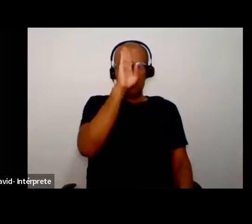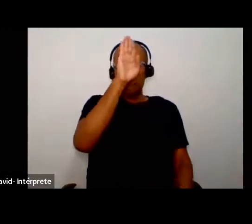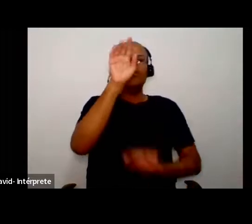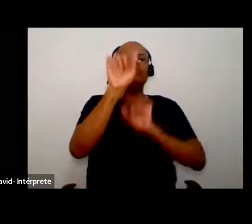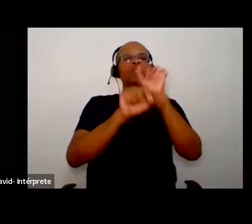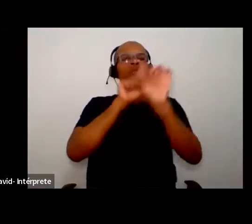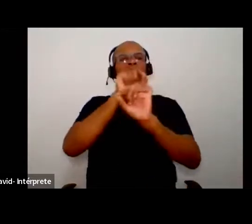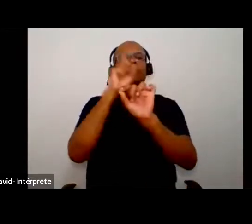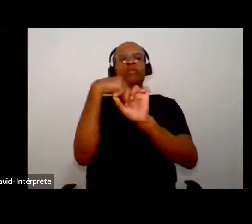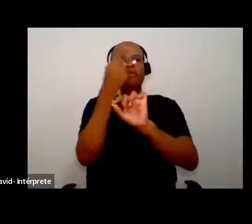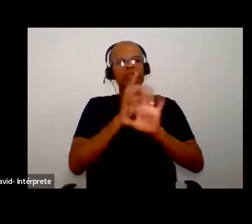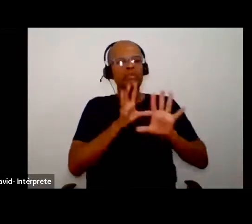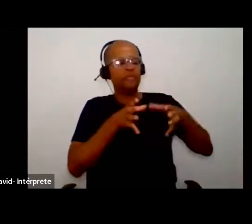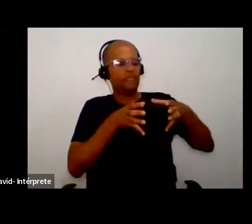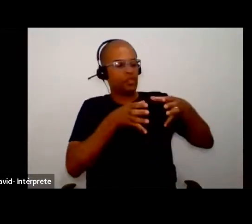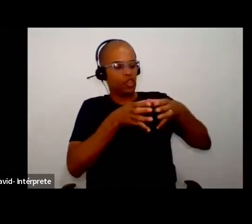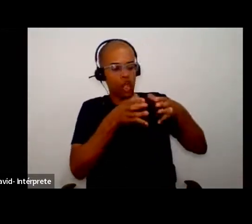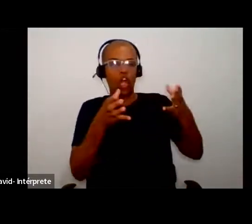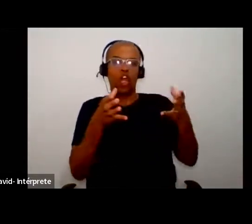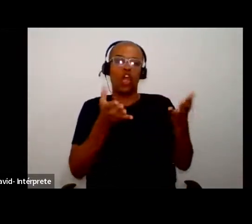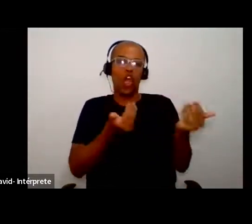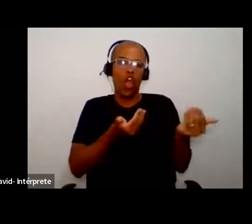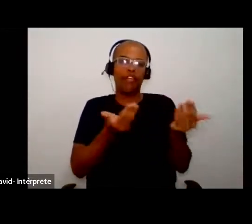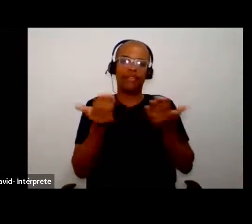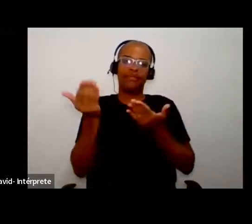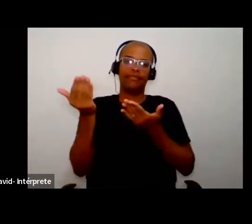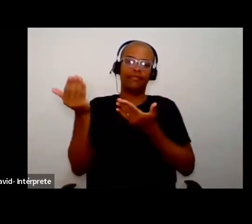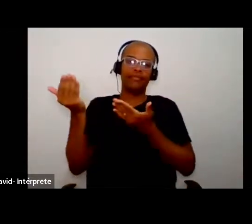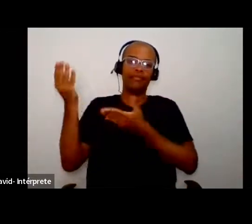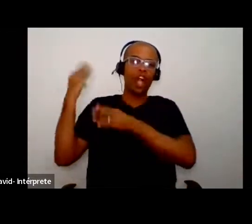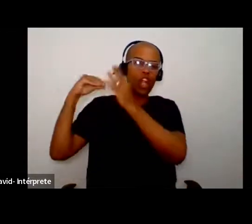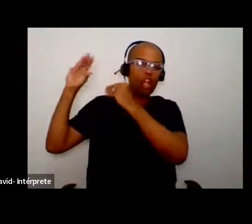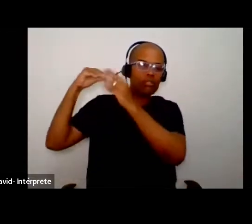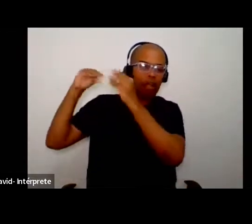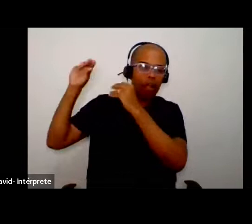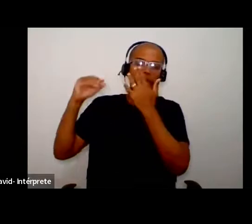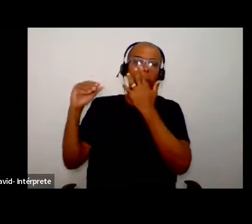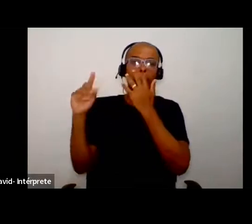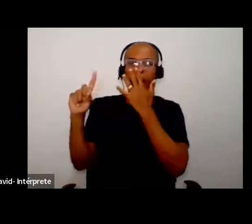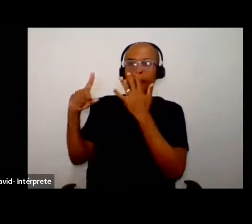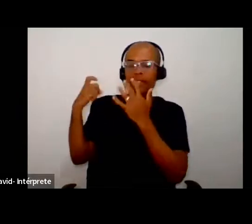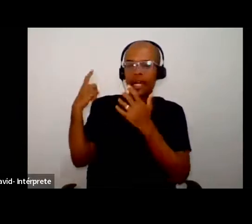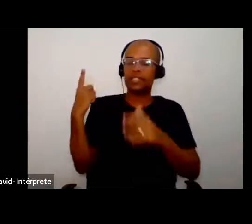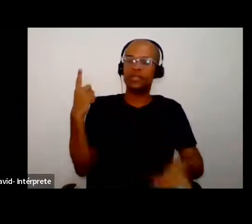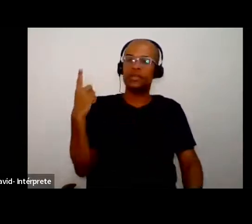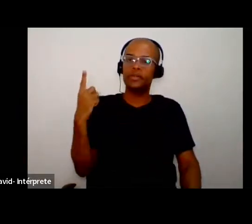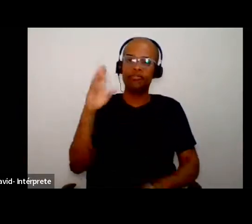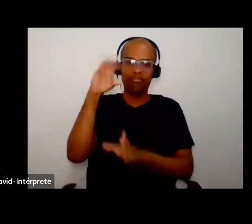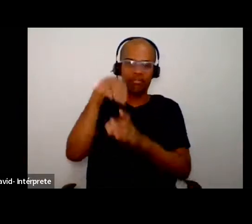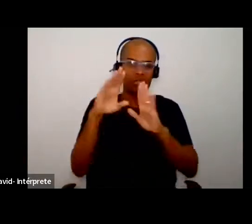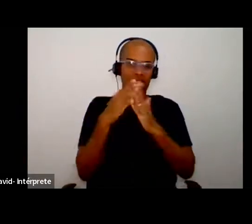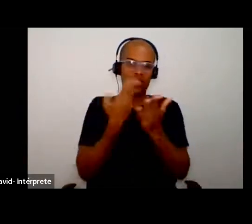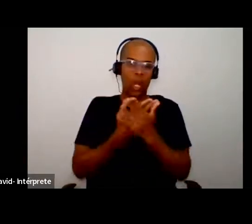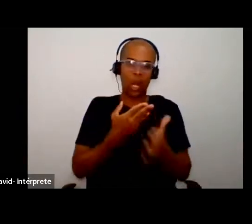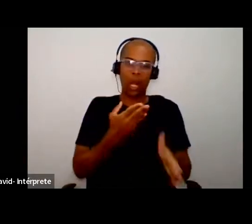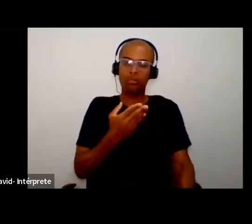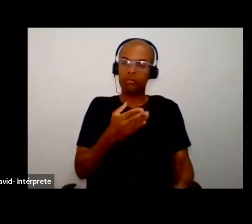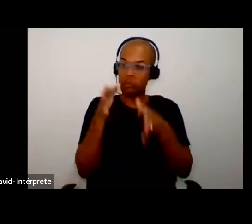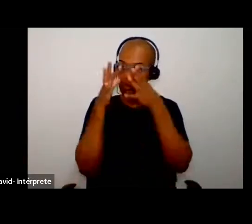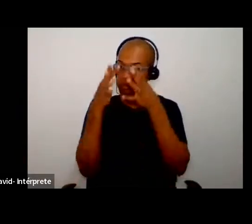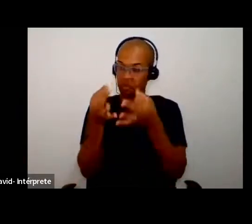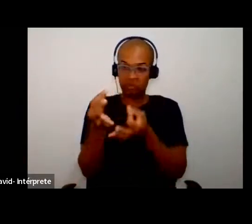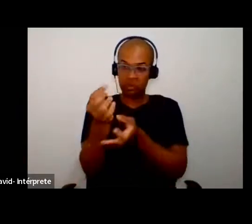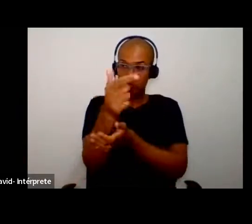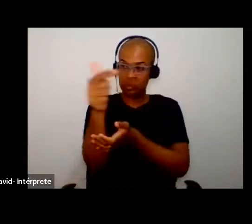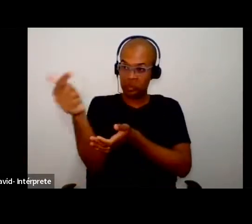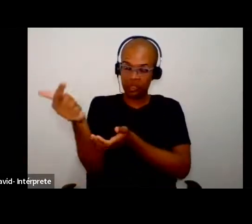enquanto jovens, adolescentes que não eram escutados na escola ou em qualquer outro